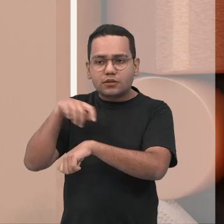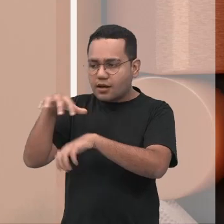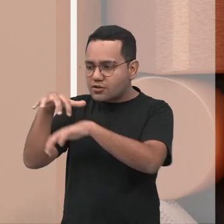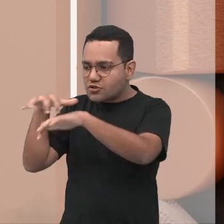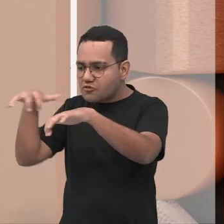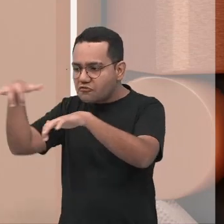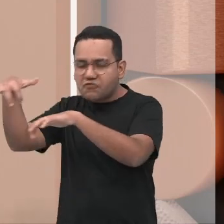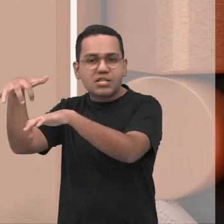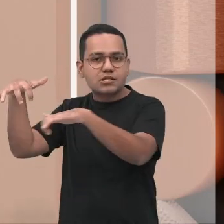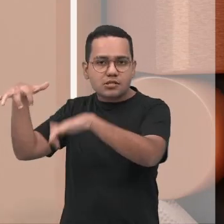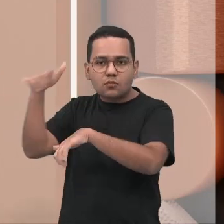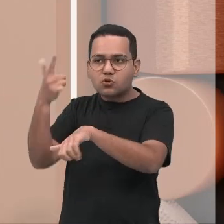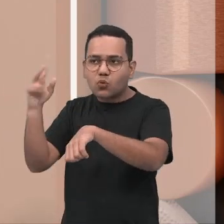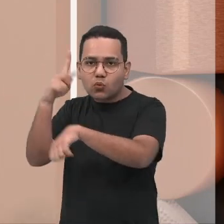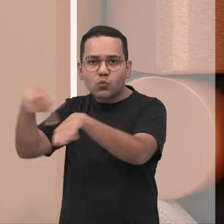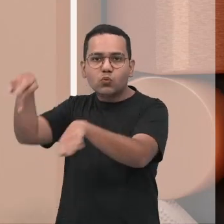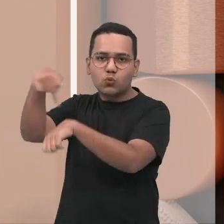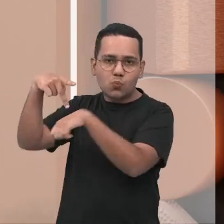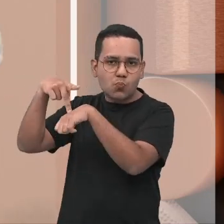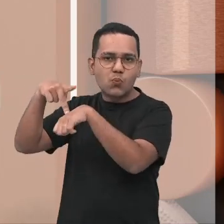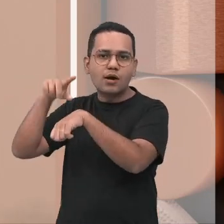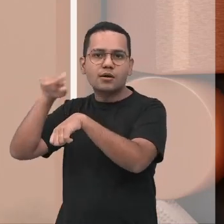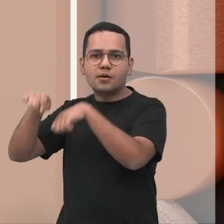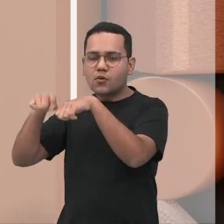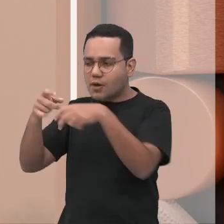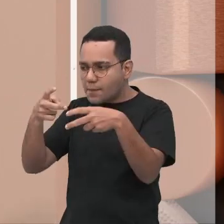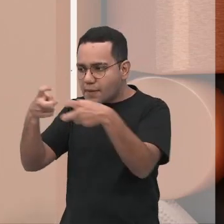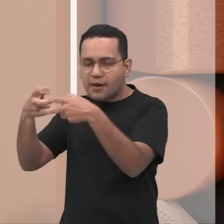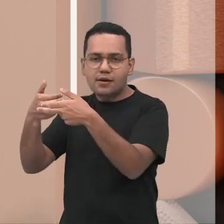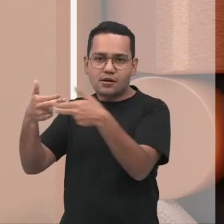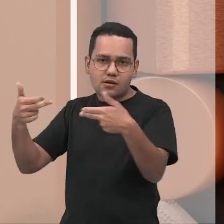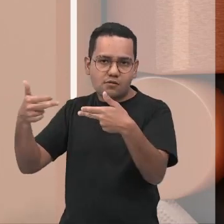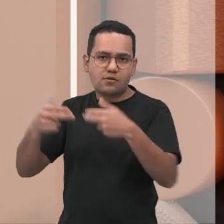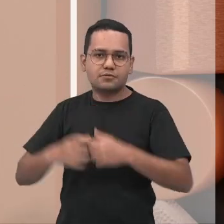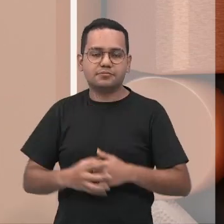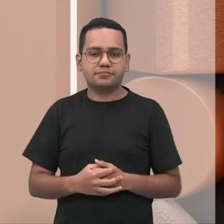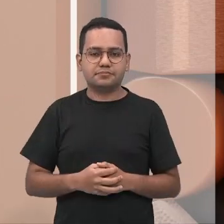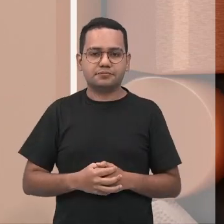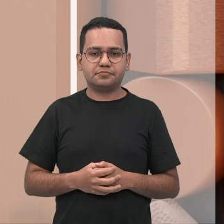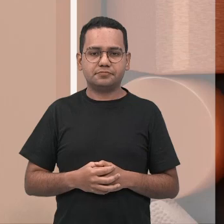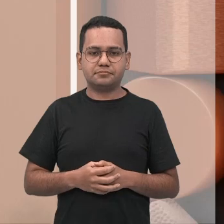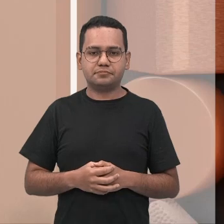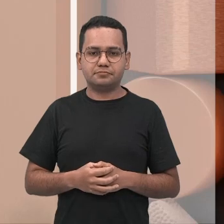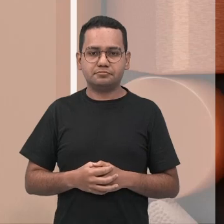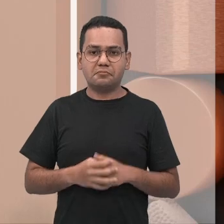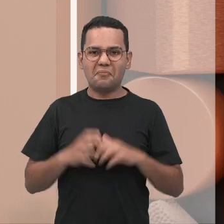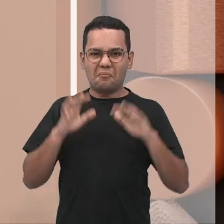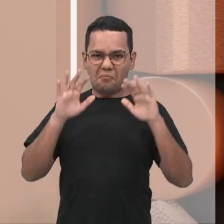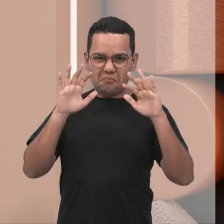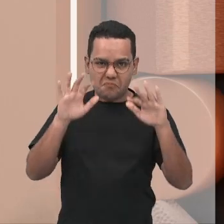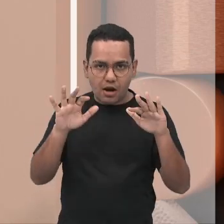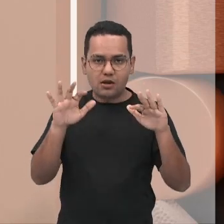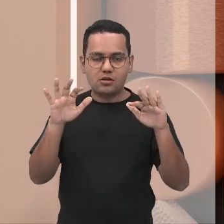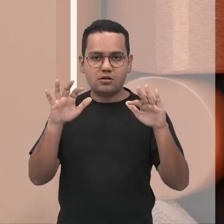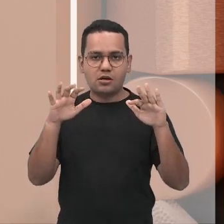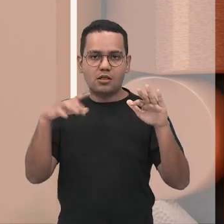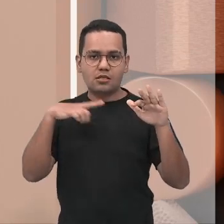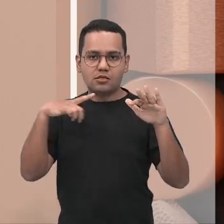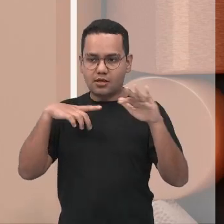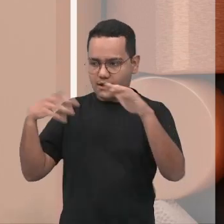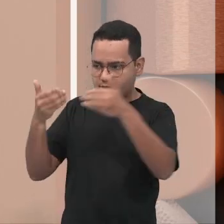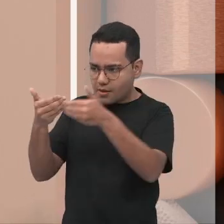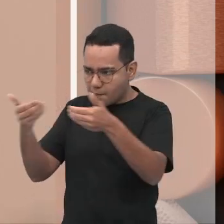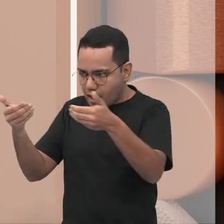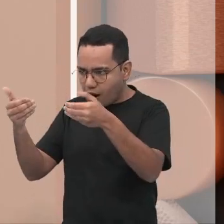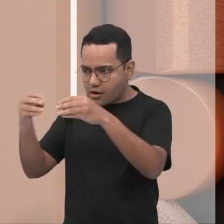na frente, na vanguarda da exploração do imperialismo. Então a gente vai ver que isso ocasionou um conflito